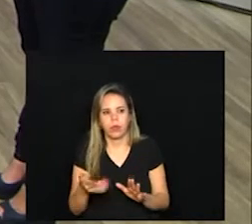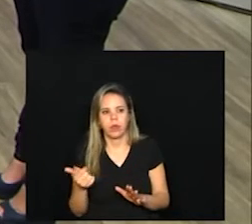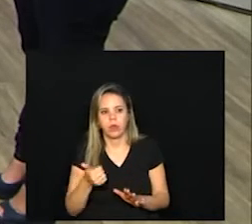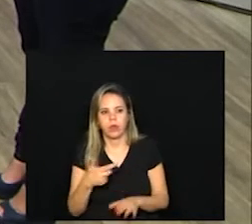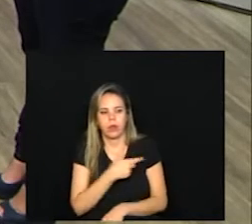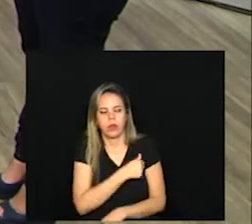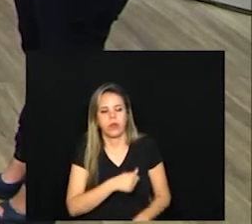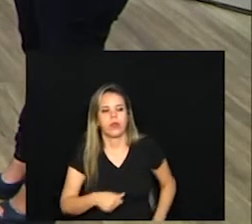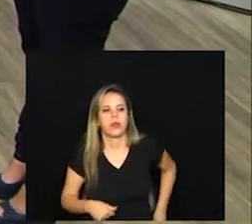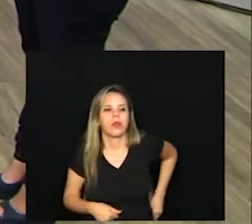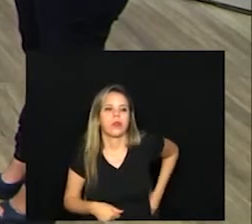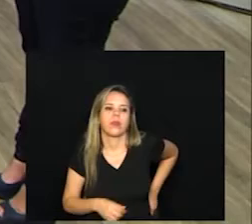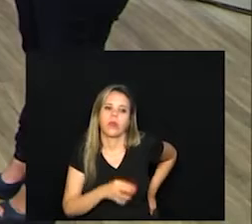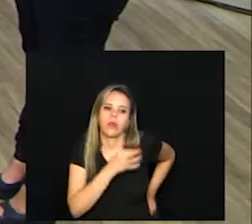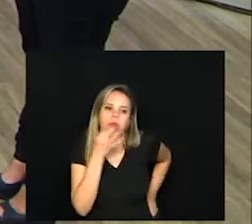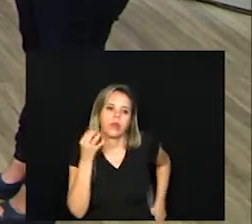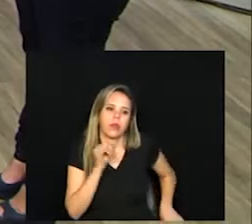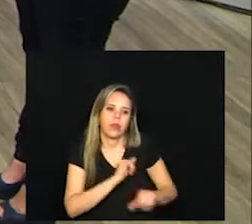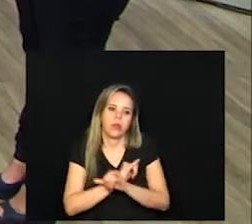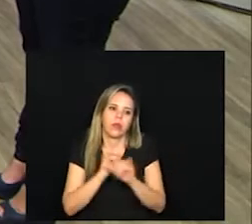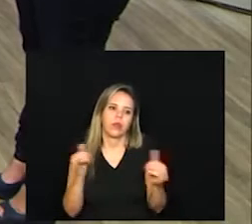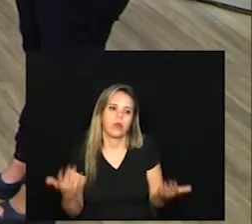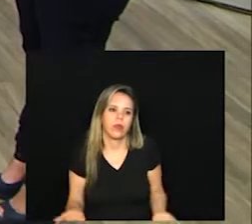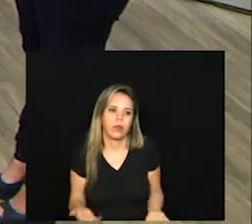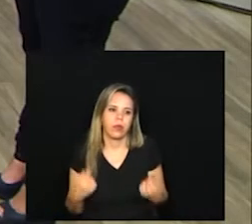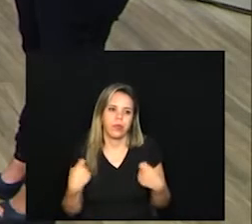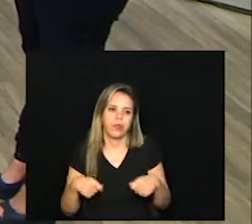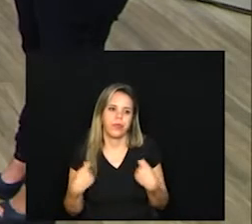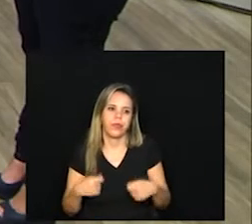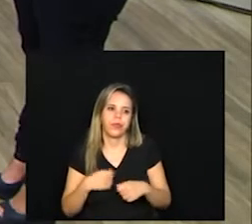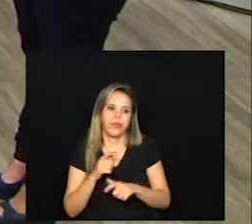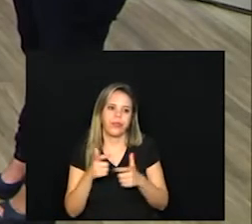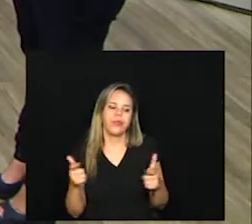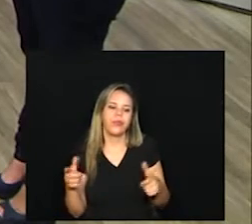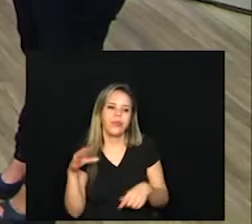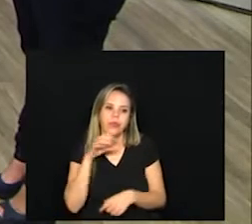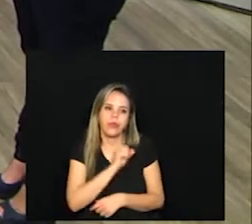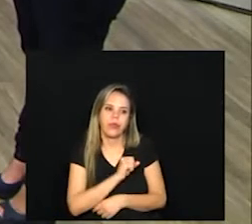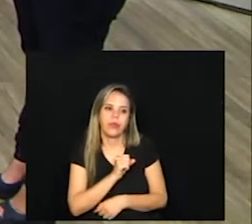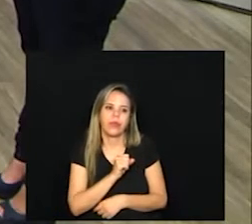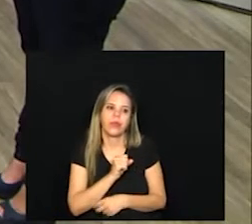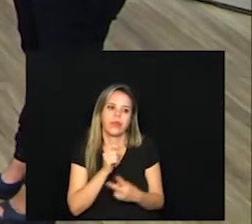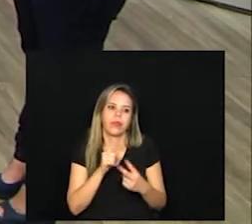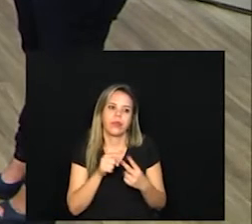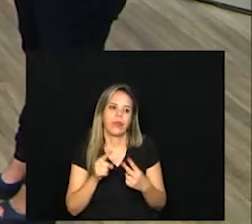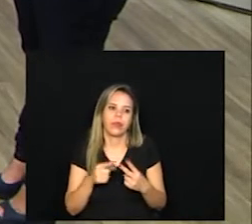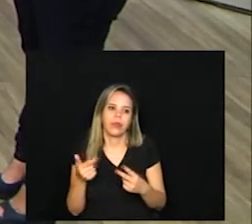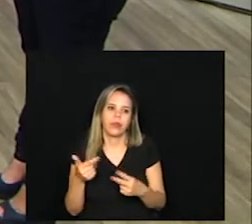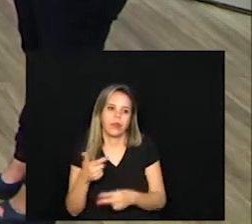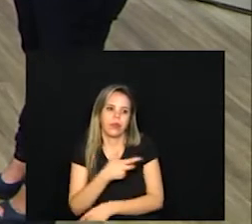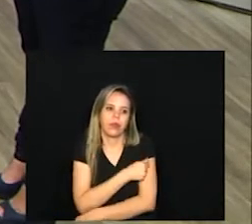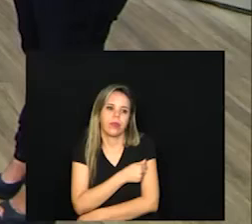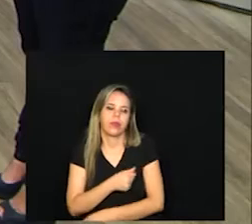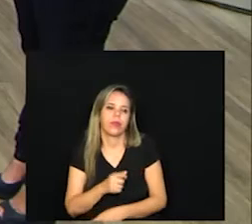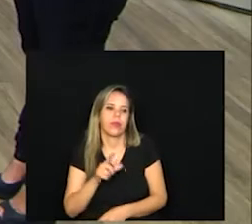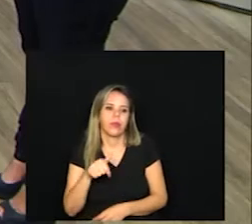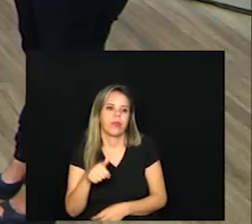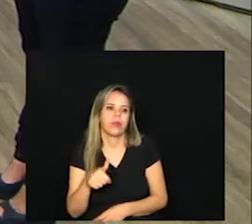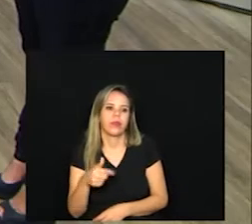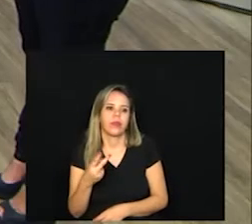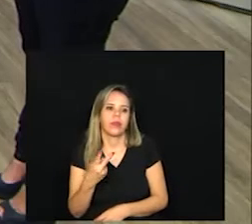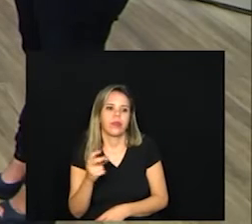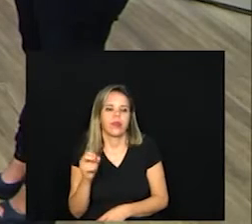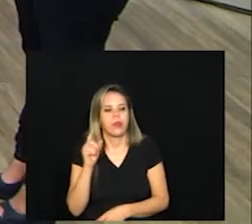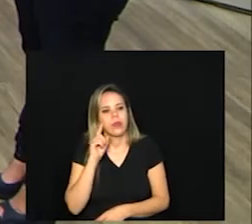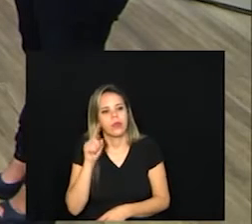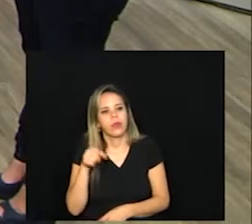a primeira dose, o que é uma ótima notícia. A gente precisa avançar o quanto antes para essa segunda dose. Depois dos 20